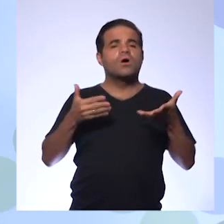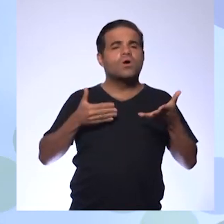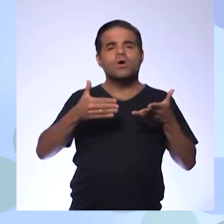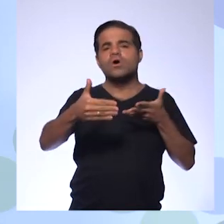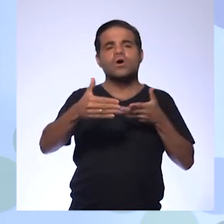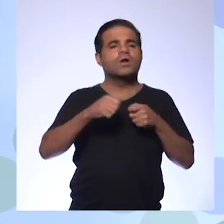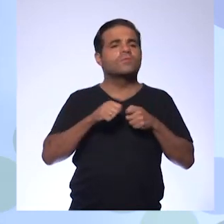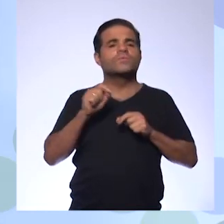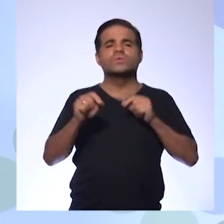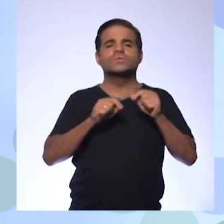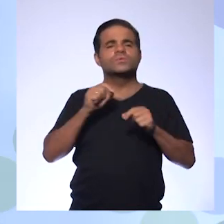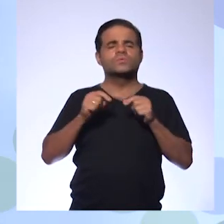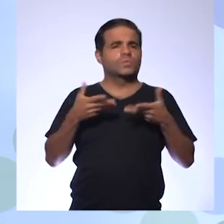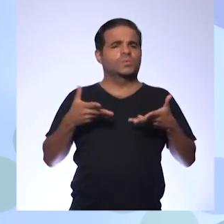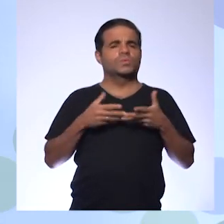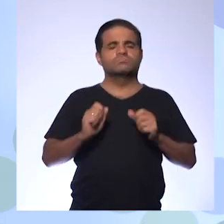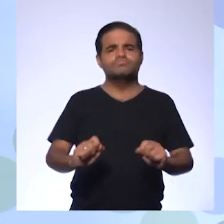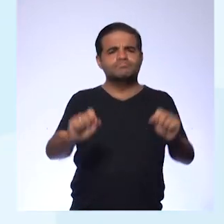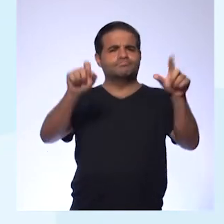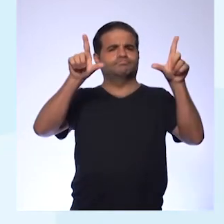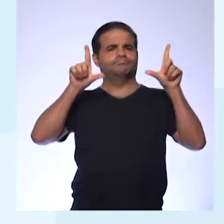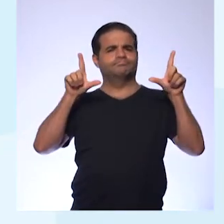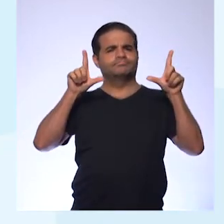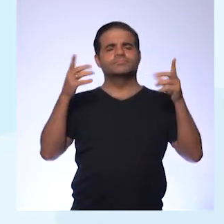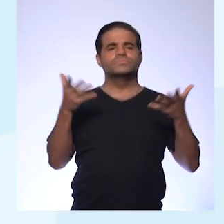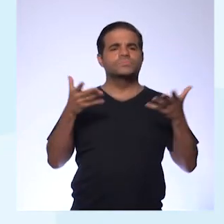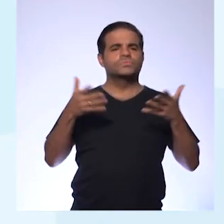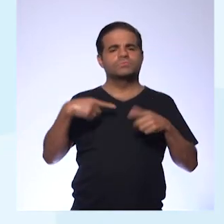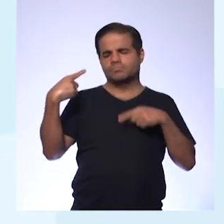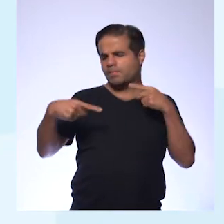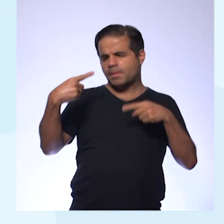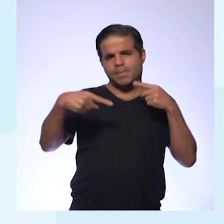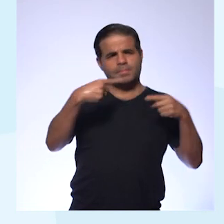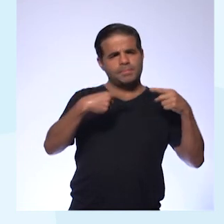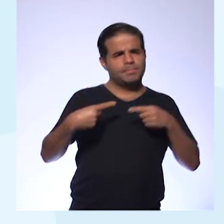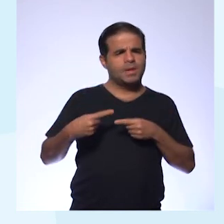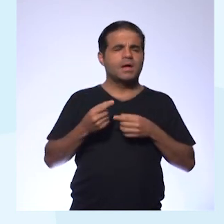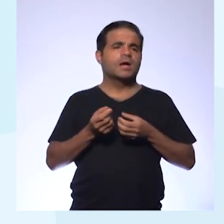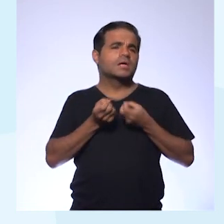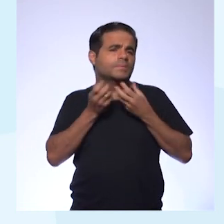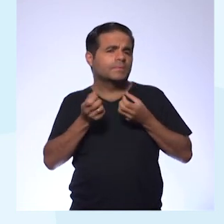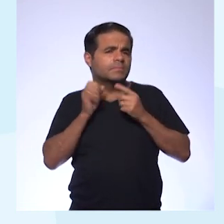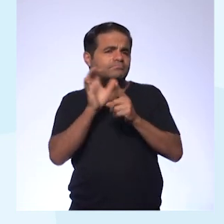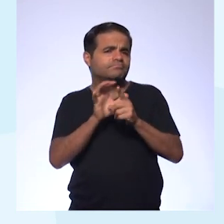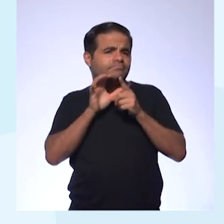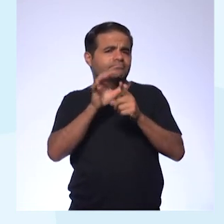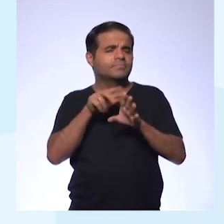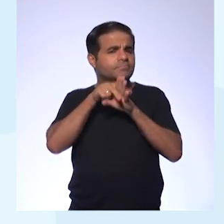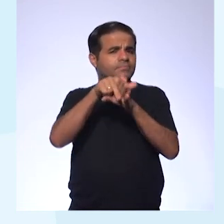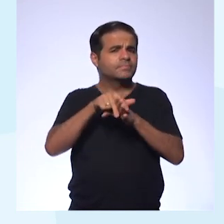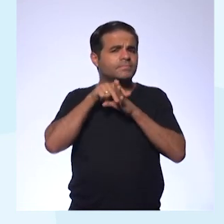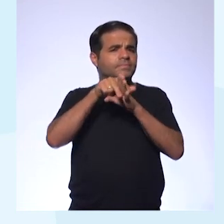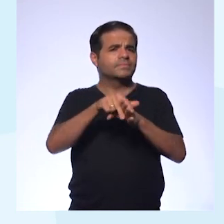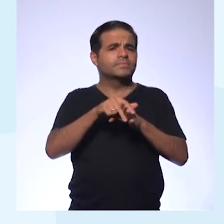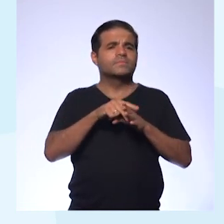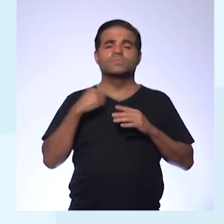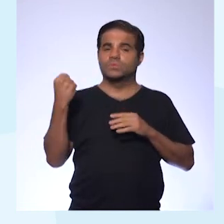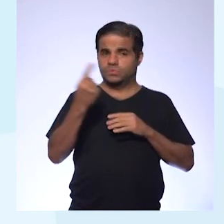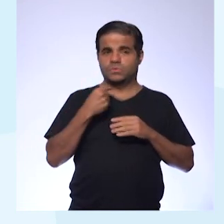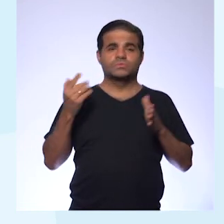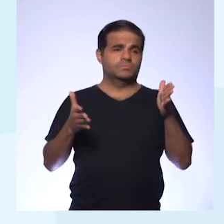fazer hoje, o que faremos hoje na tela? Hoje nós vamos debater as influências das histórias de cavalaria na nossa